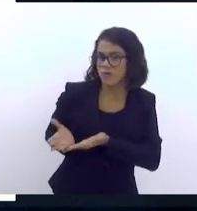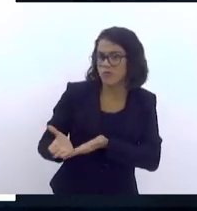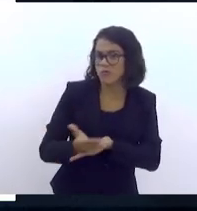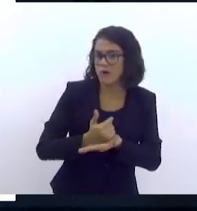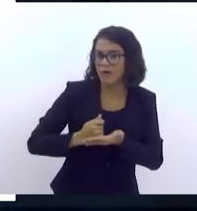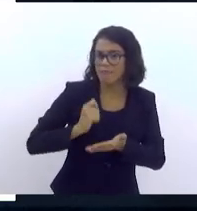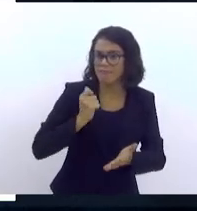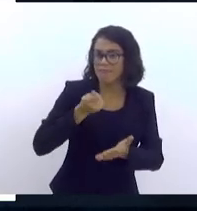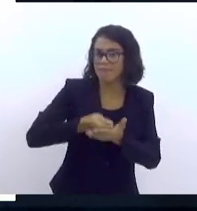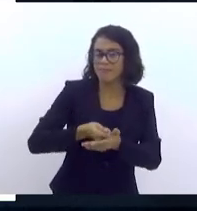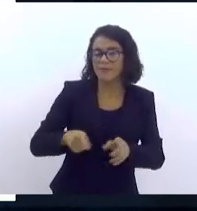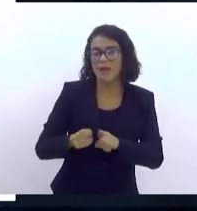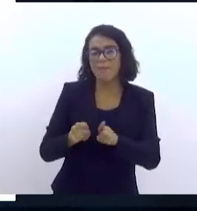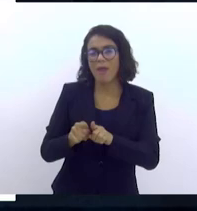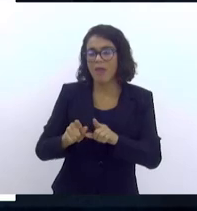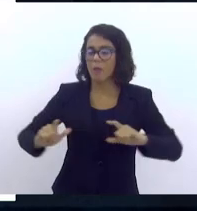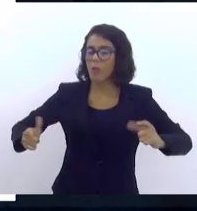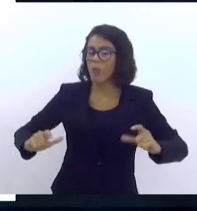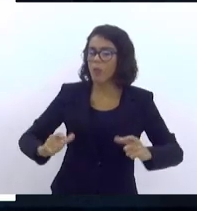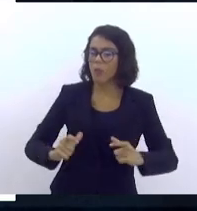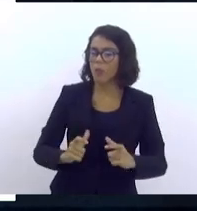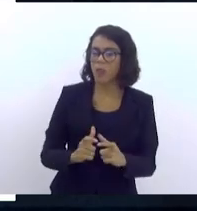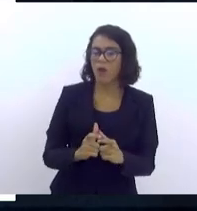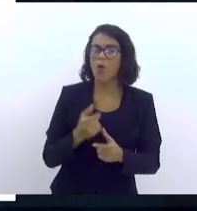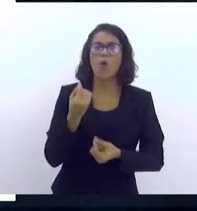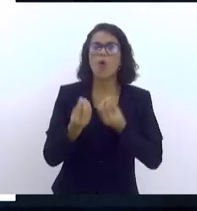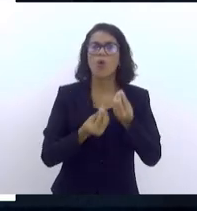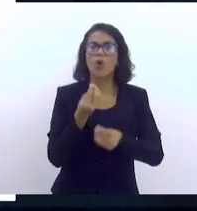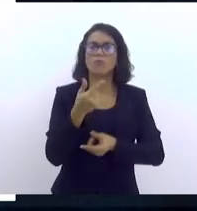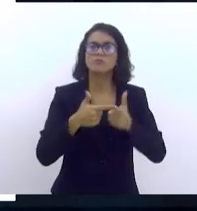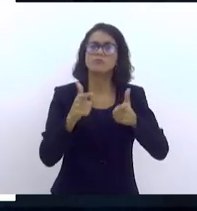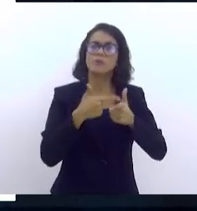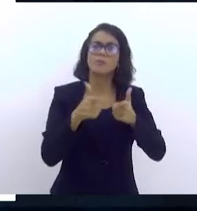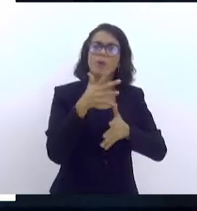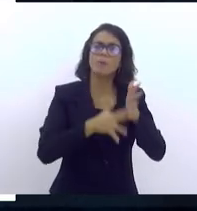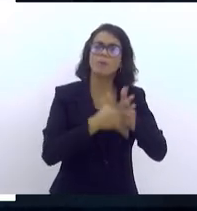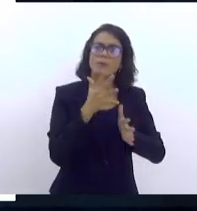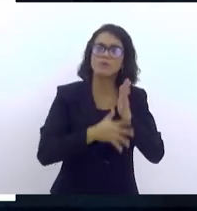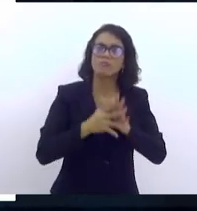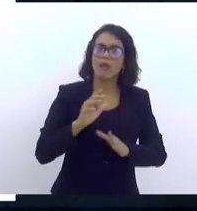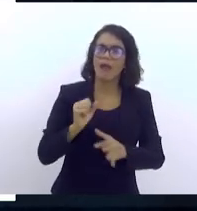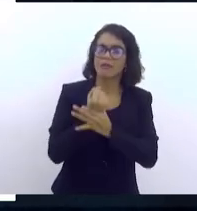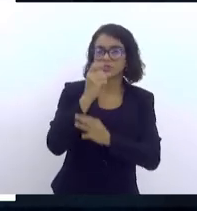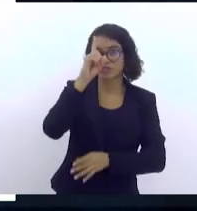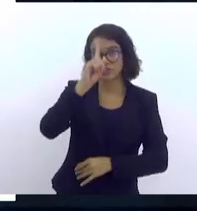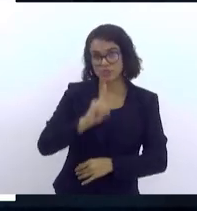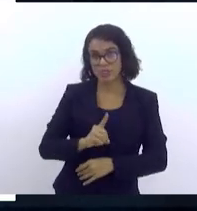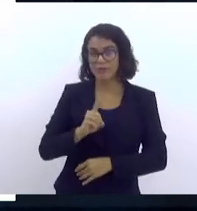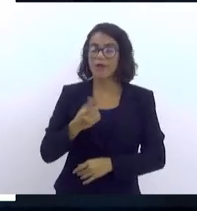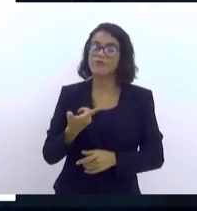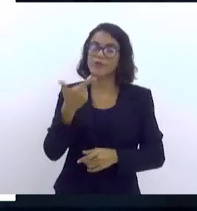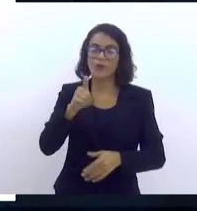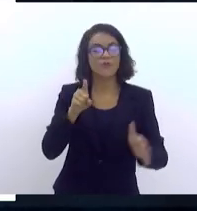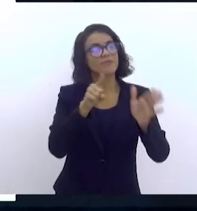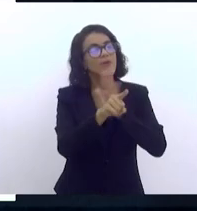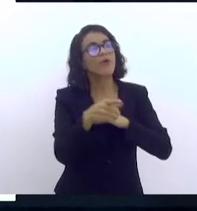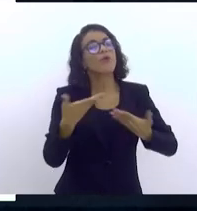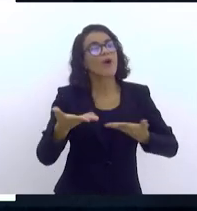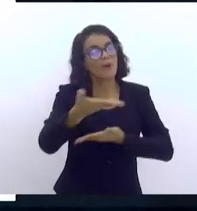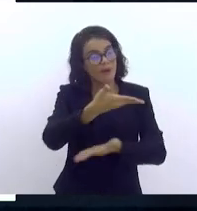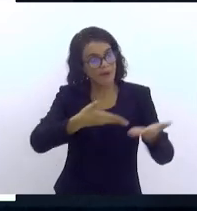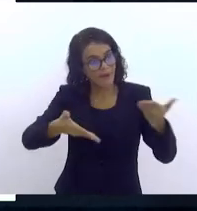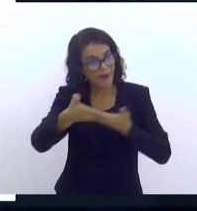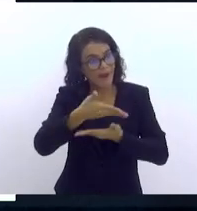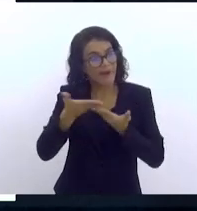esvaziamento desses espaços e como que isso implica numa redução de direito E aí volta para pergunta e qual é a relação